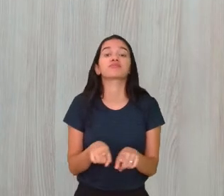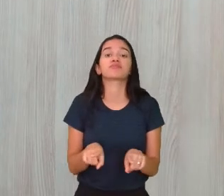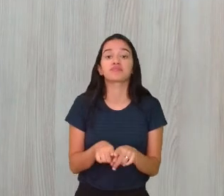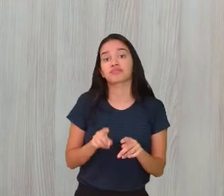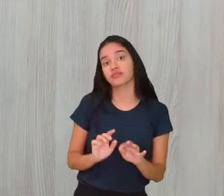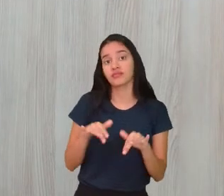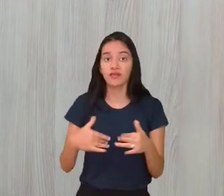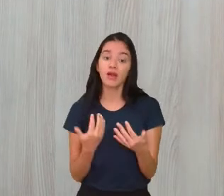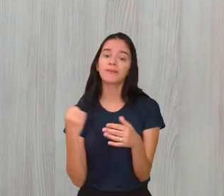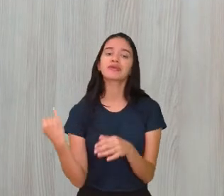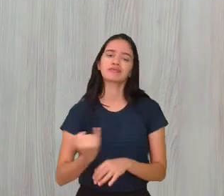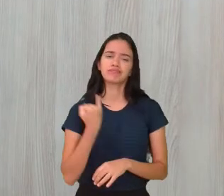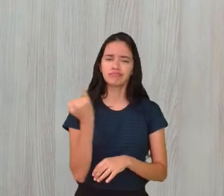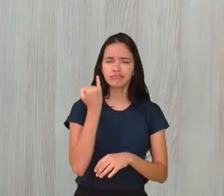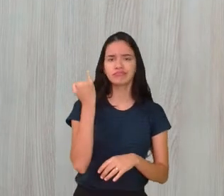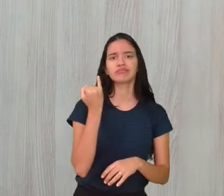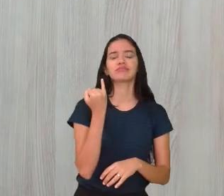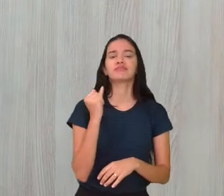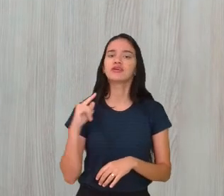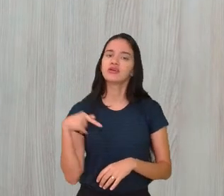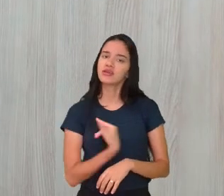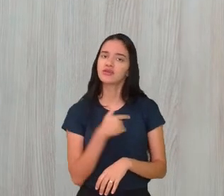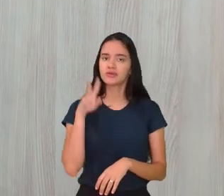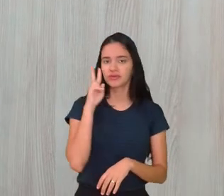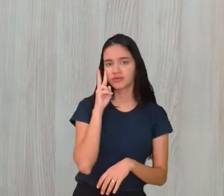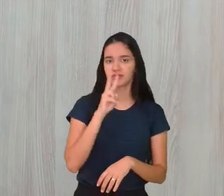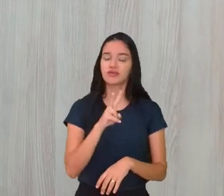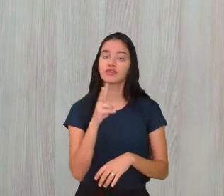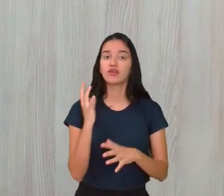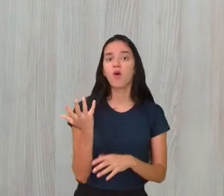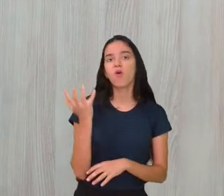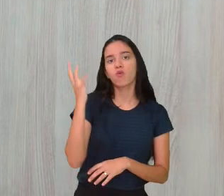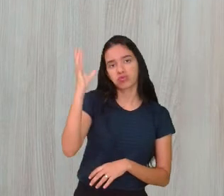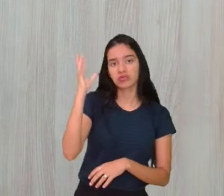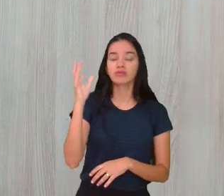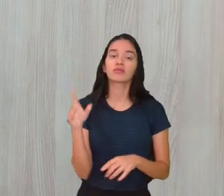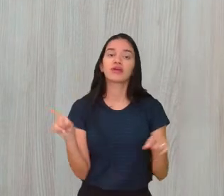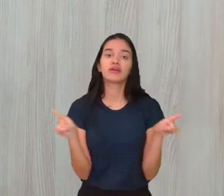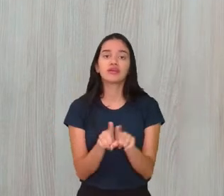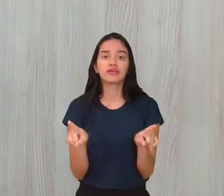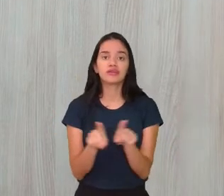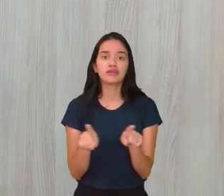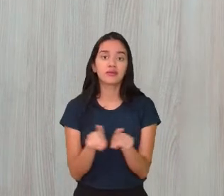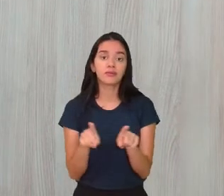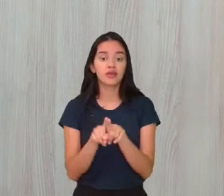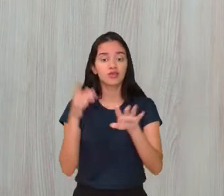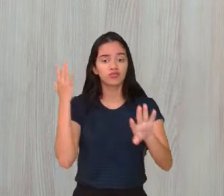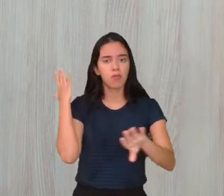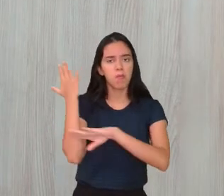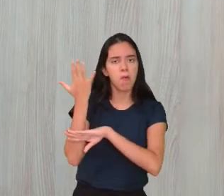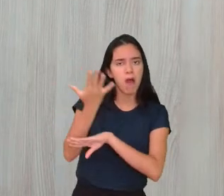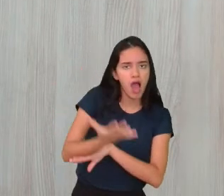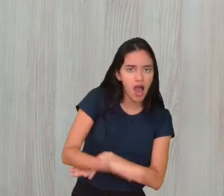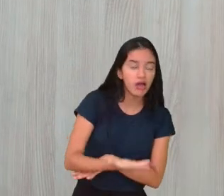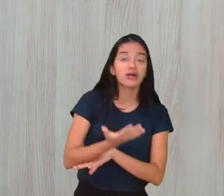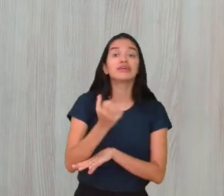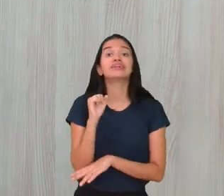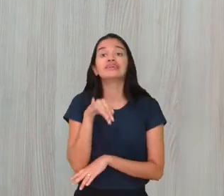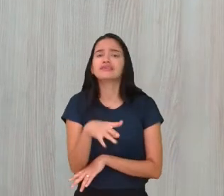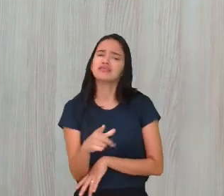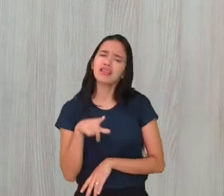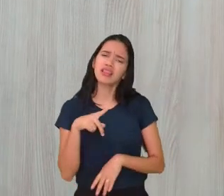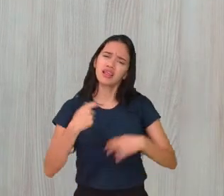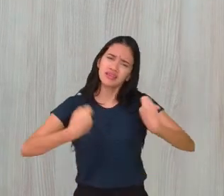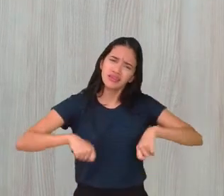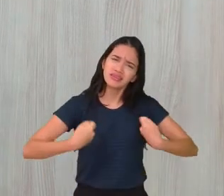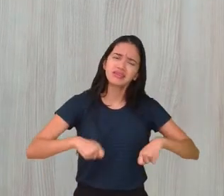Então, é importante que a gente veja essas questões climáticas, veja essas questões de desmatamento, não é? E se há essa